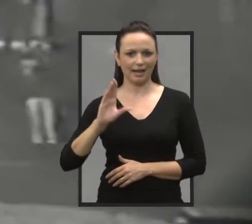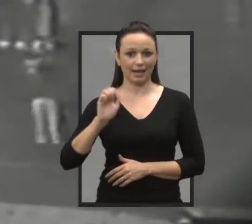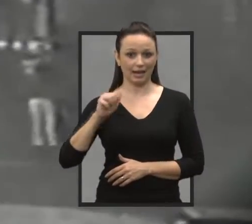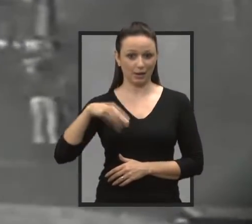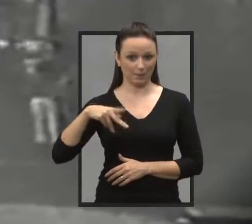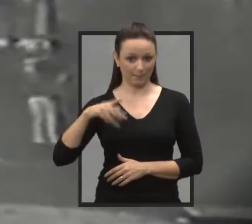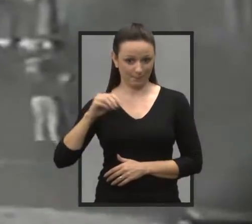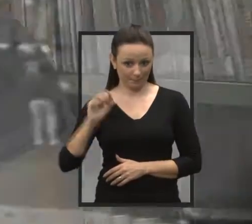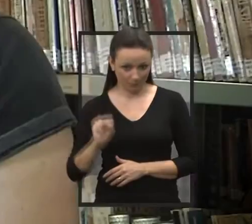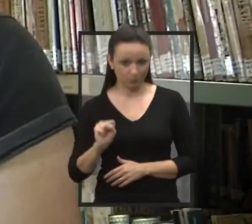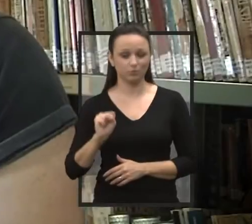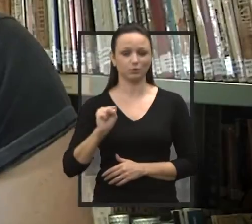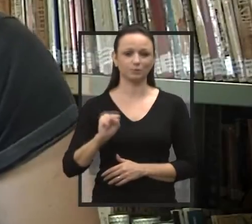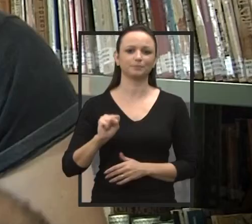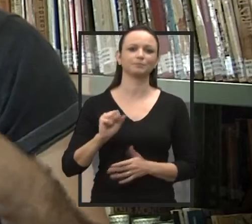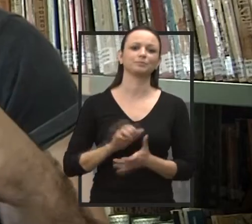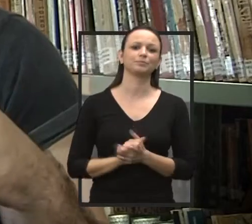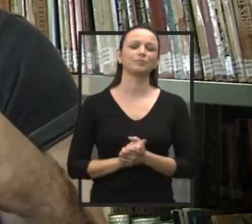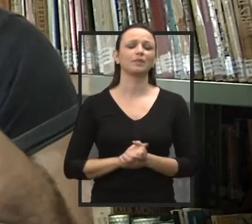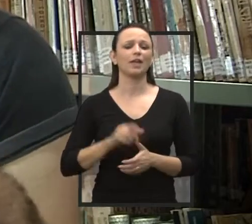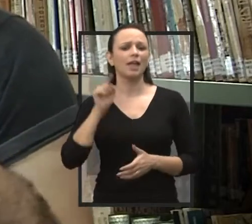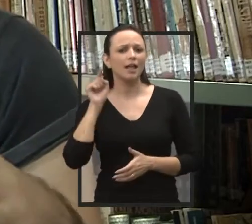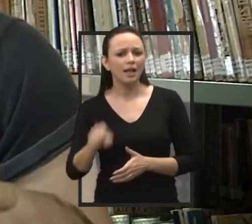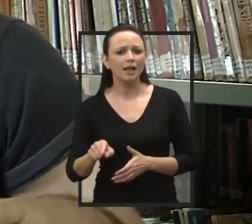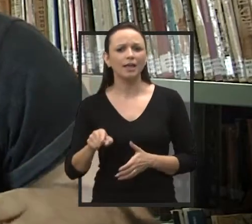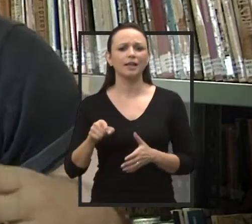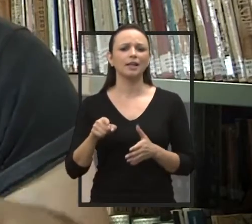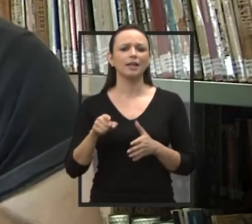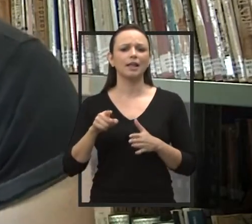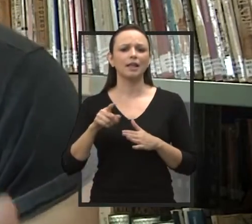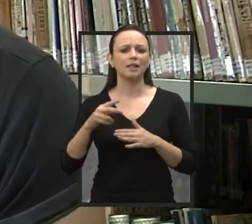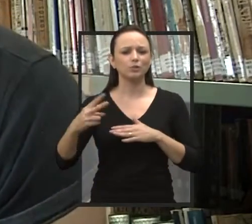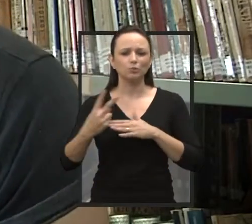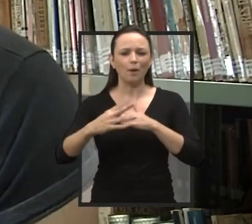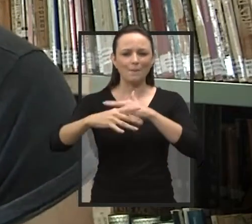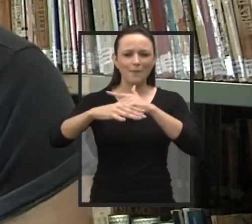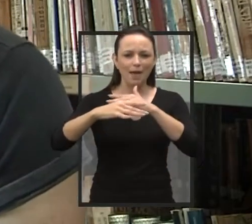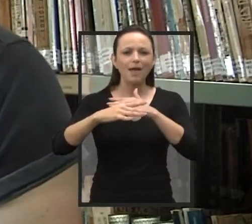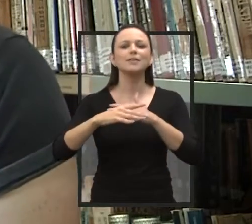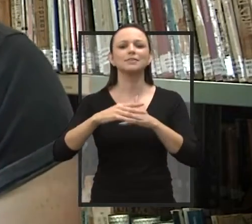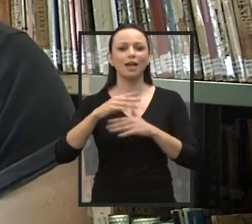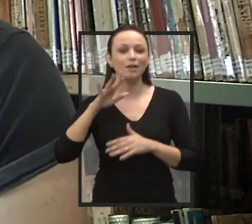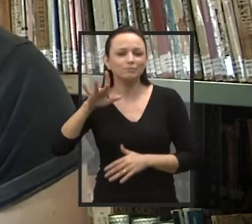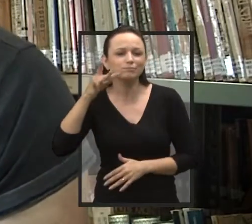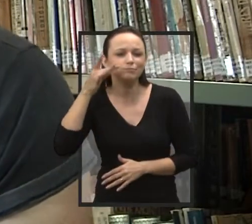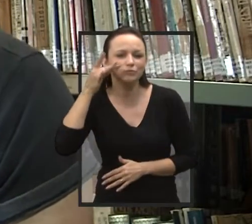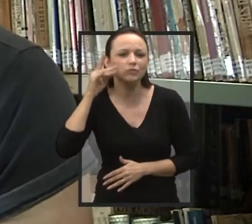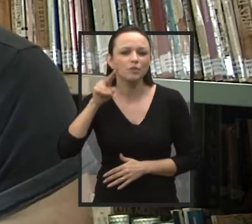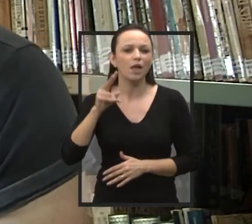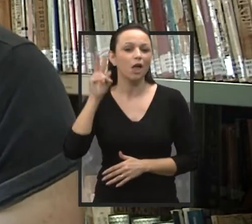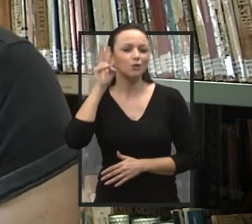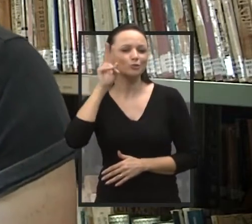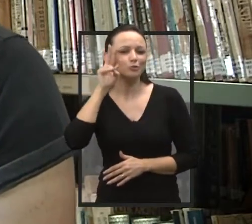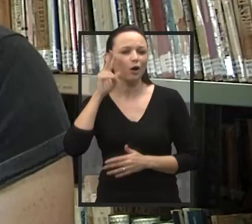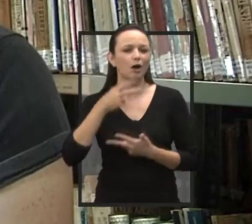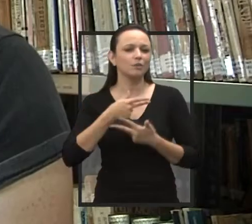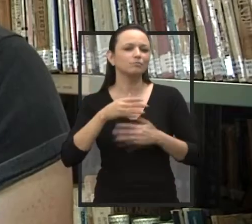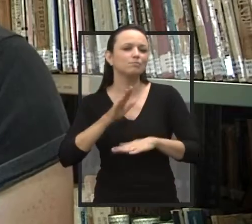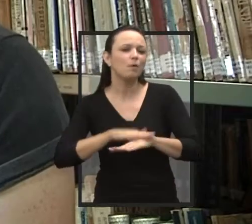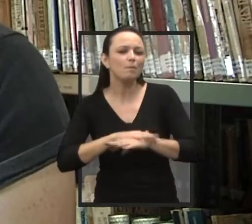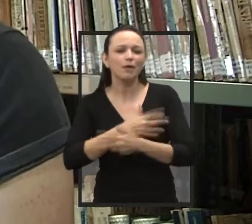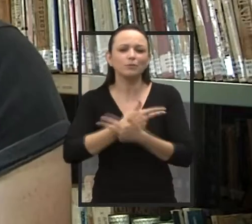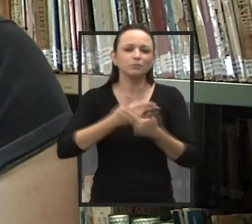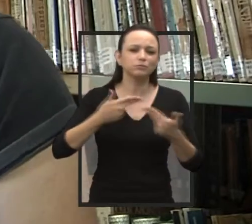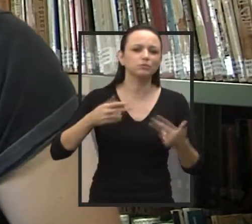Cima, não é? E elas, vamos dizer assim, foram testemunho de vários momentos da história da sociedade